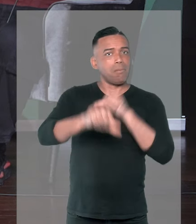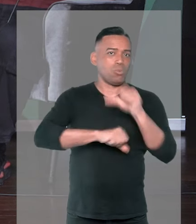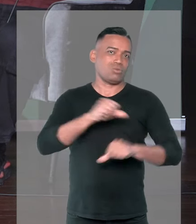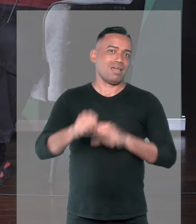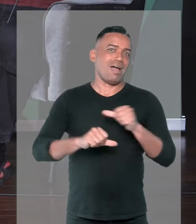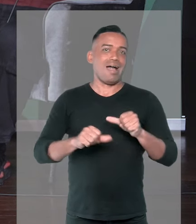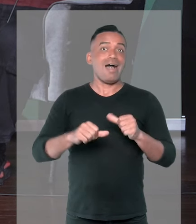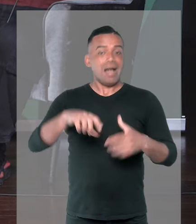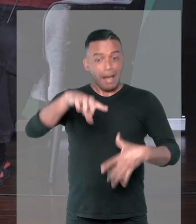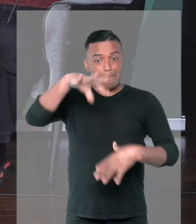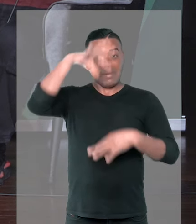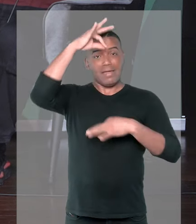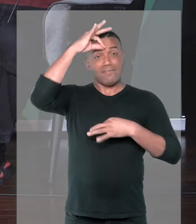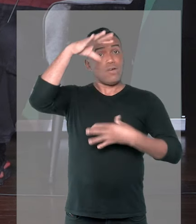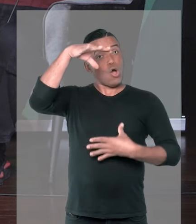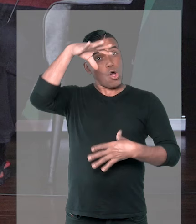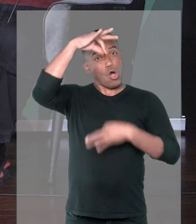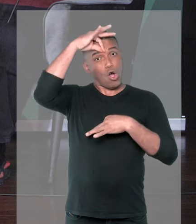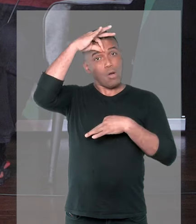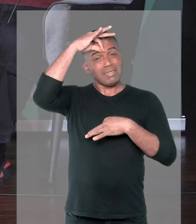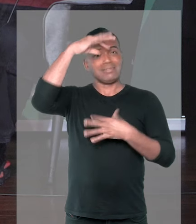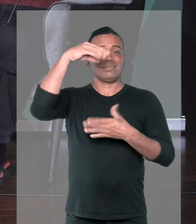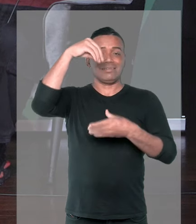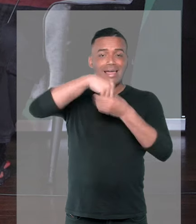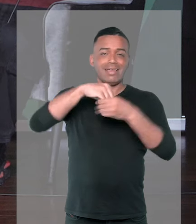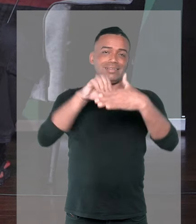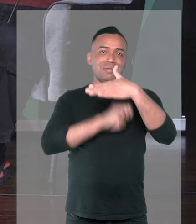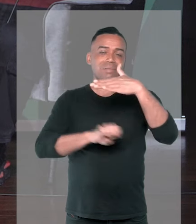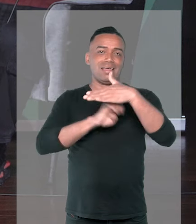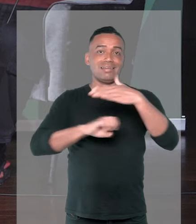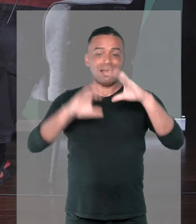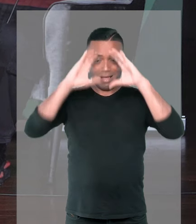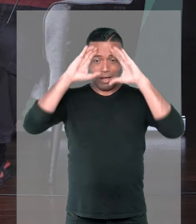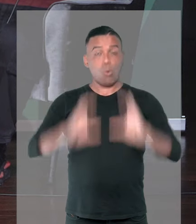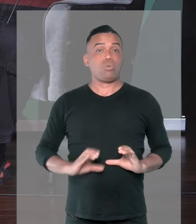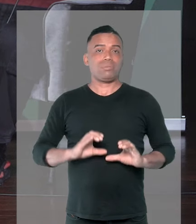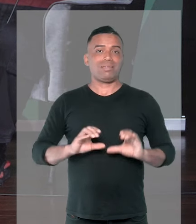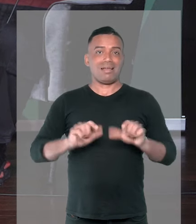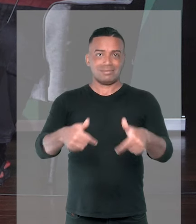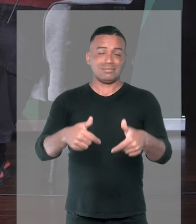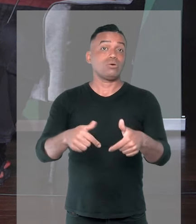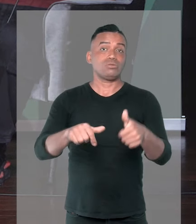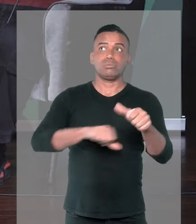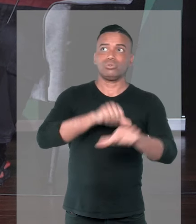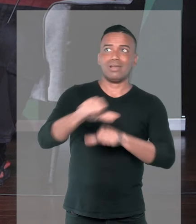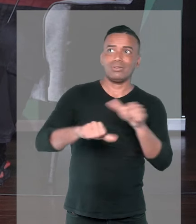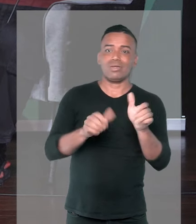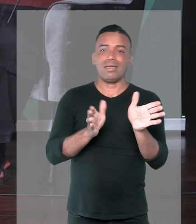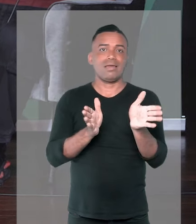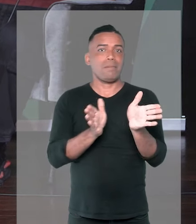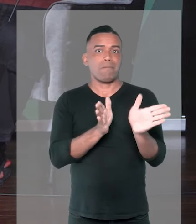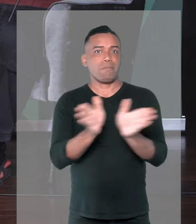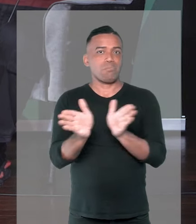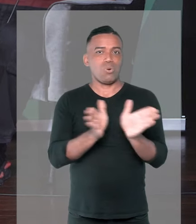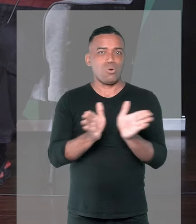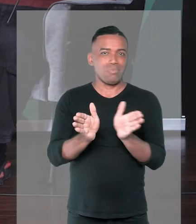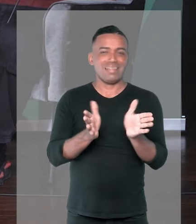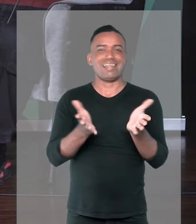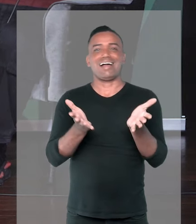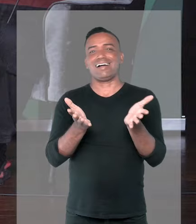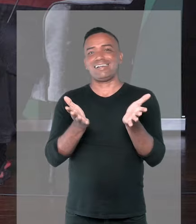performance das organizações porque senão veja se a gente não tivesse transformado mobilidade por exemplo eh quase